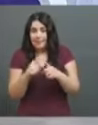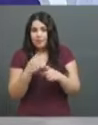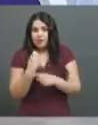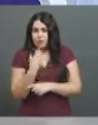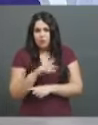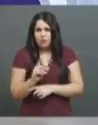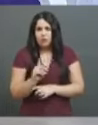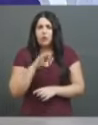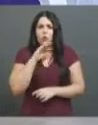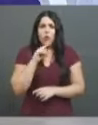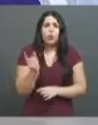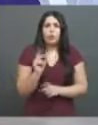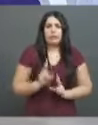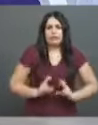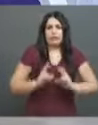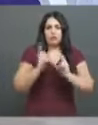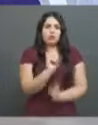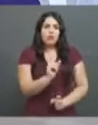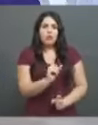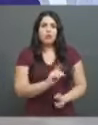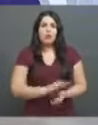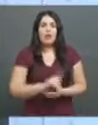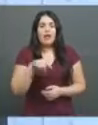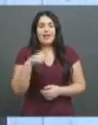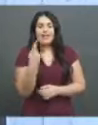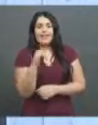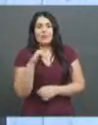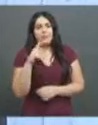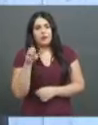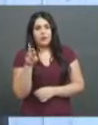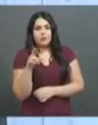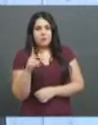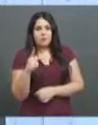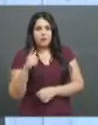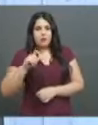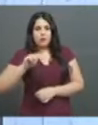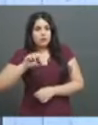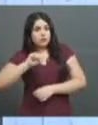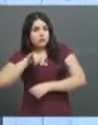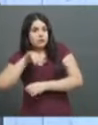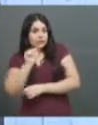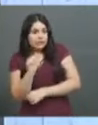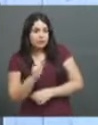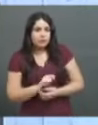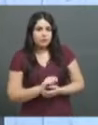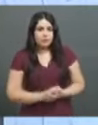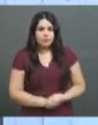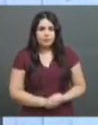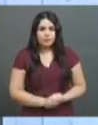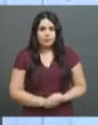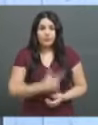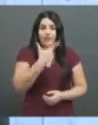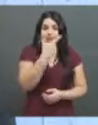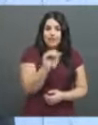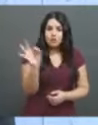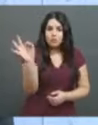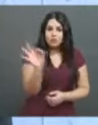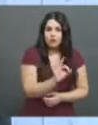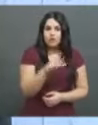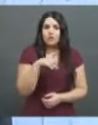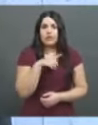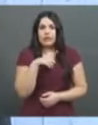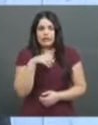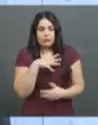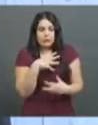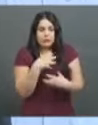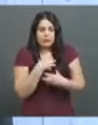nada a ver com o câncer. Chama hiperplasia prostática. Desses, 20% vão ter sintomas